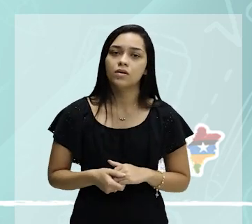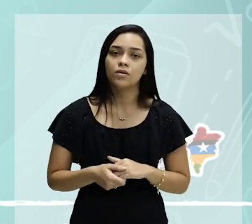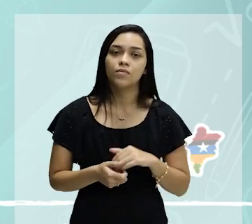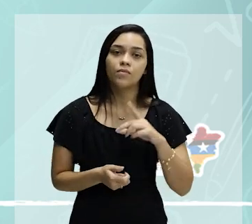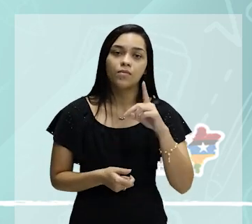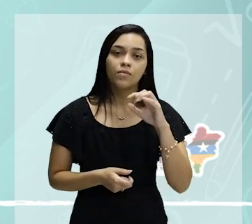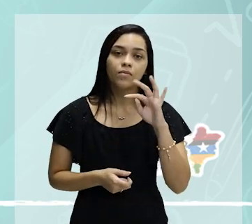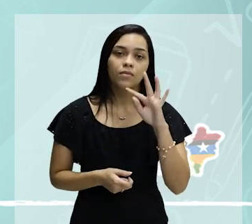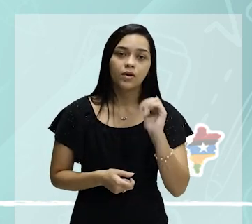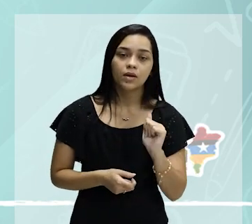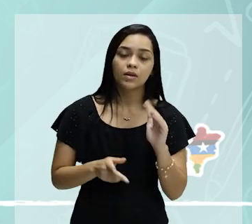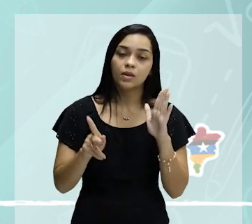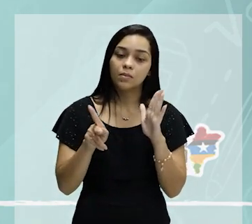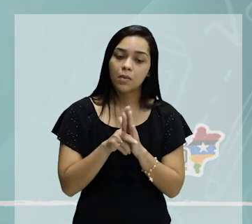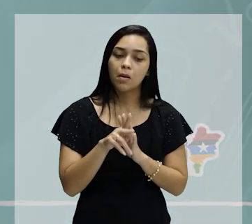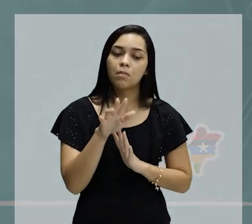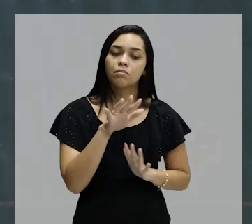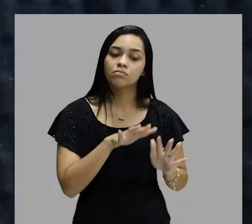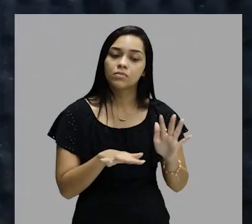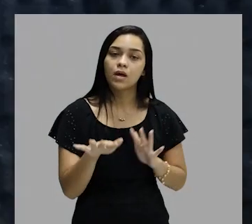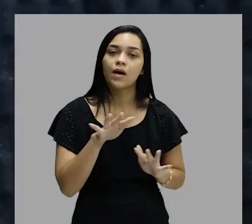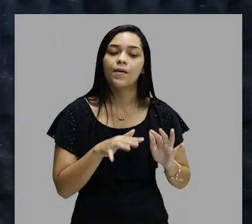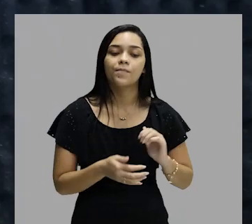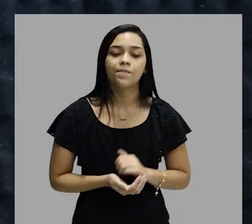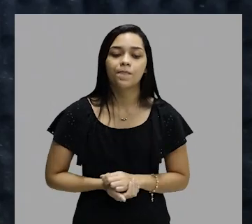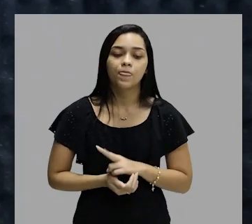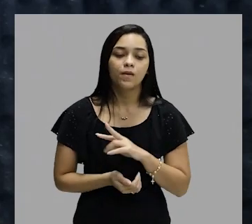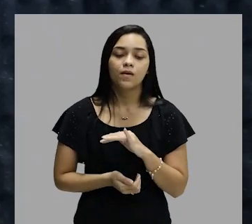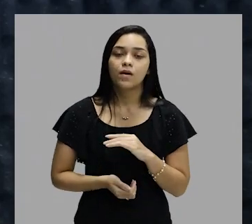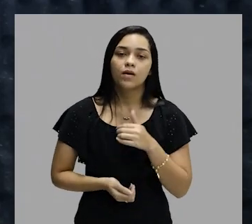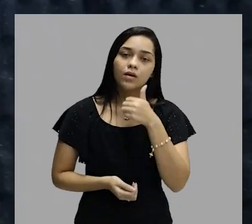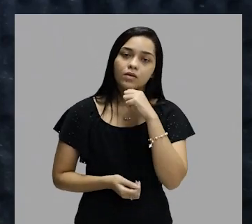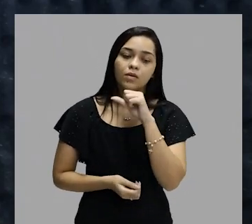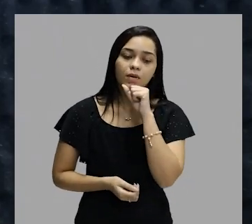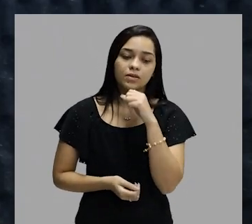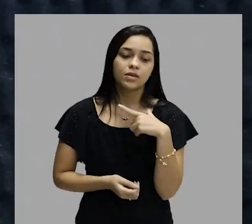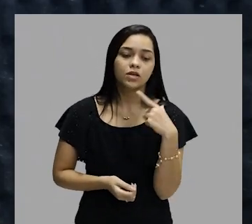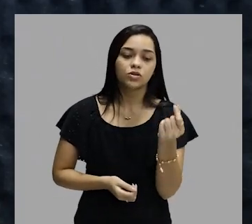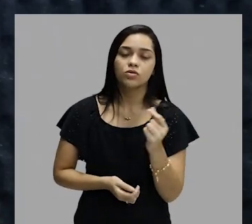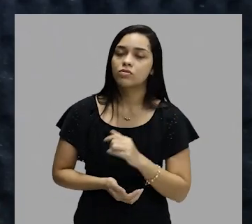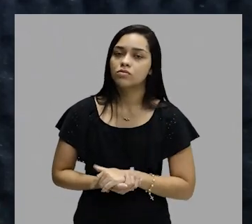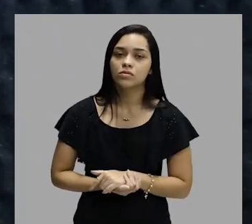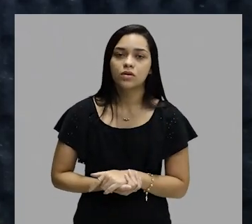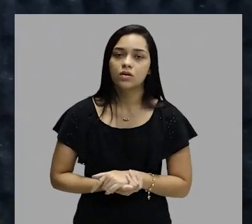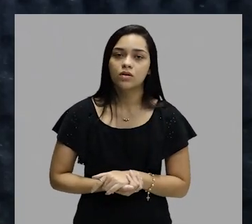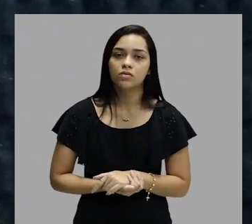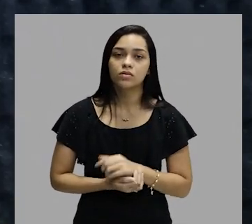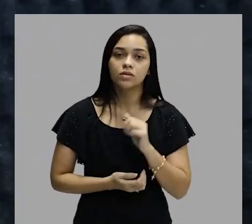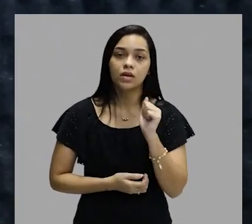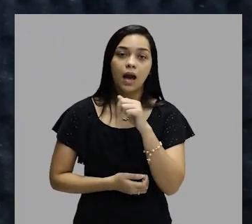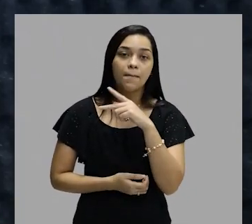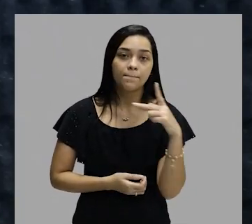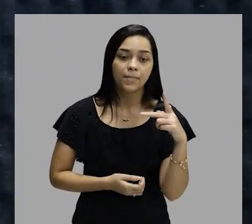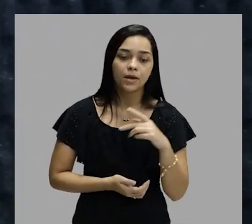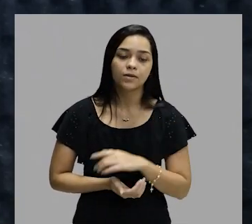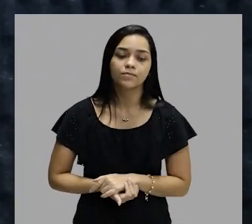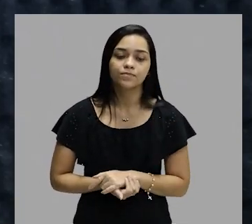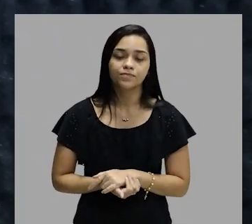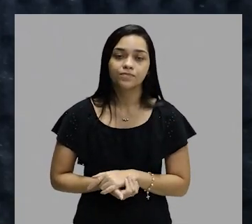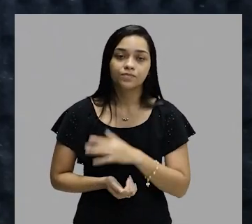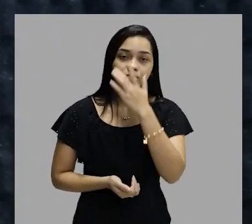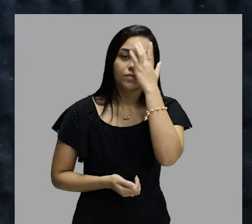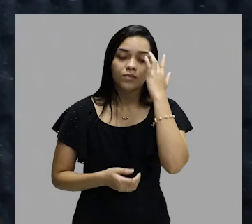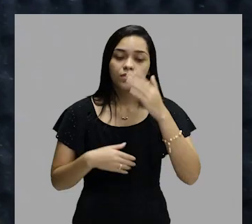dieta específica, uma dieta cuidadosa. Você não vai falar que seu pai se retirou, você vai falar que seu pai se aposentou. Os